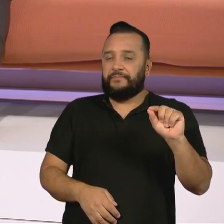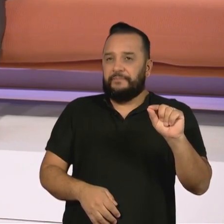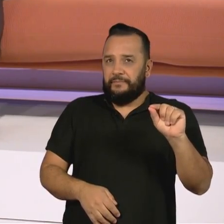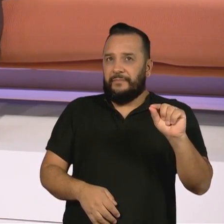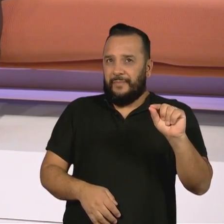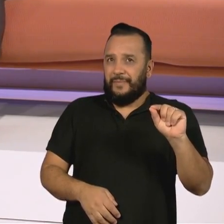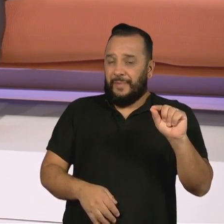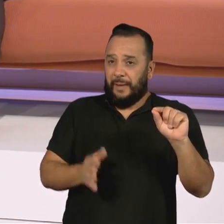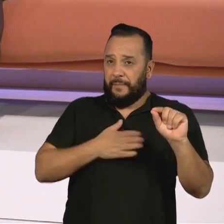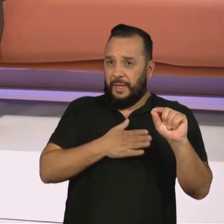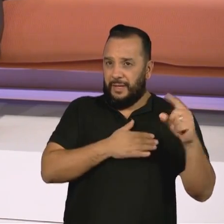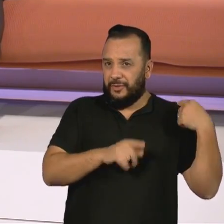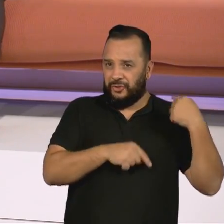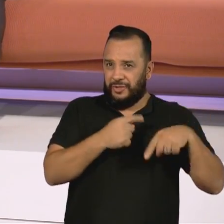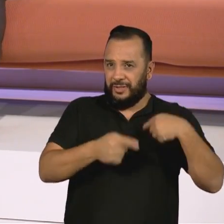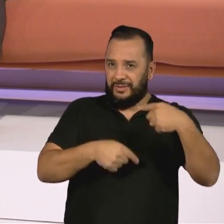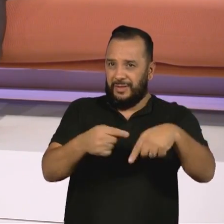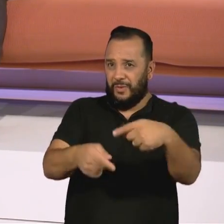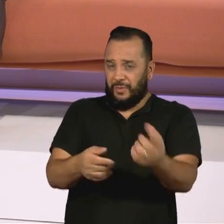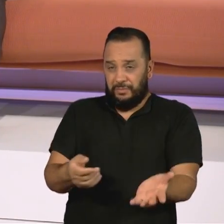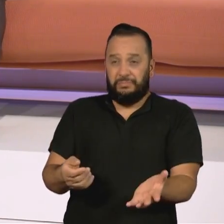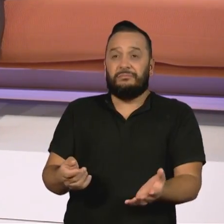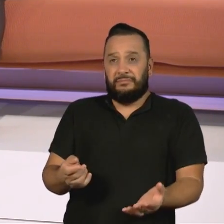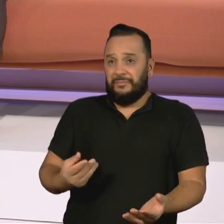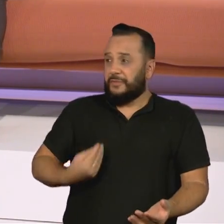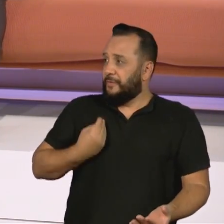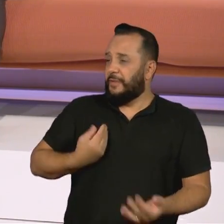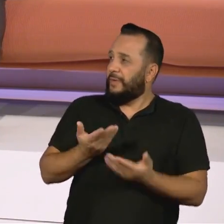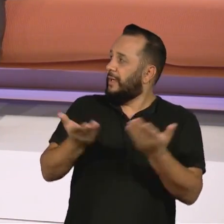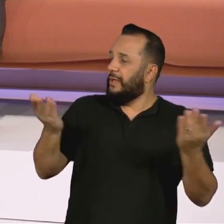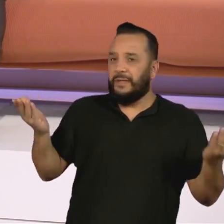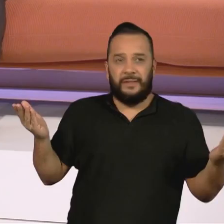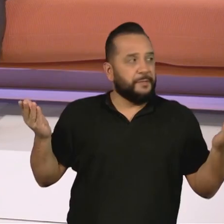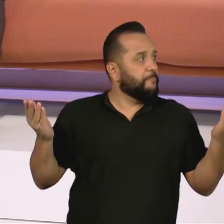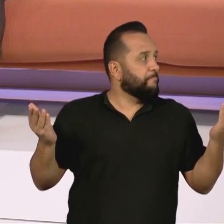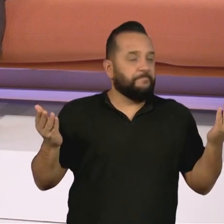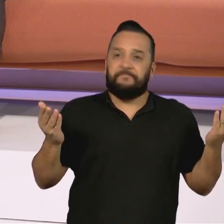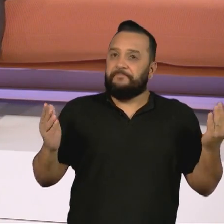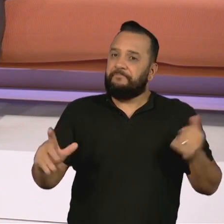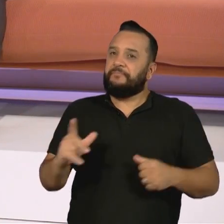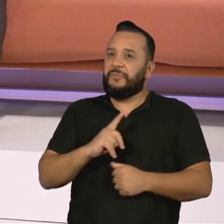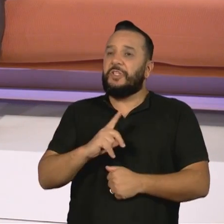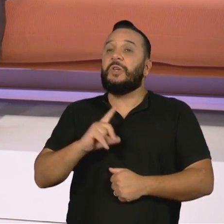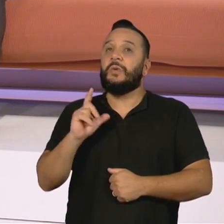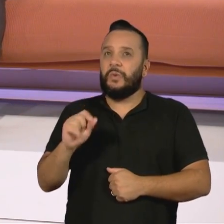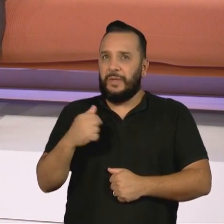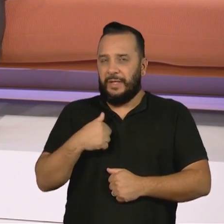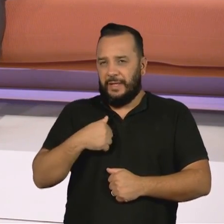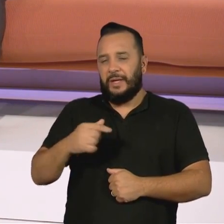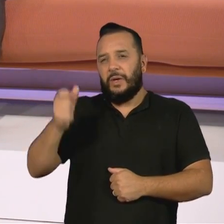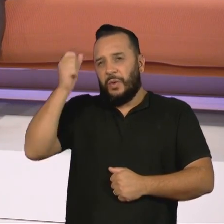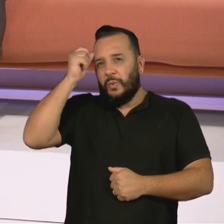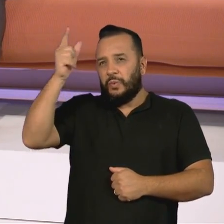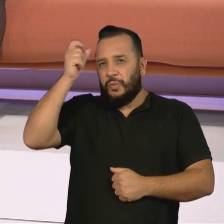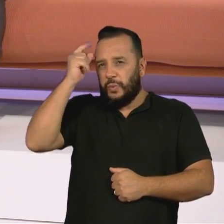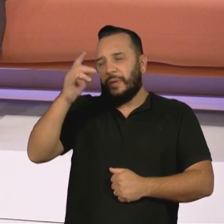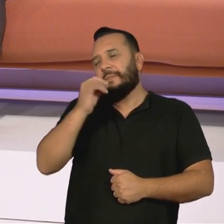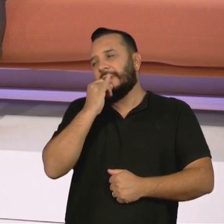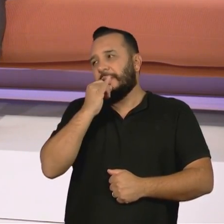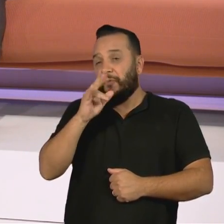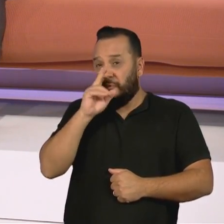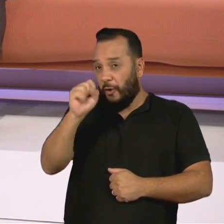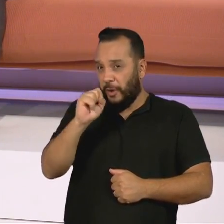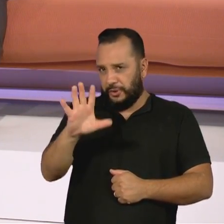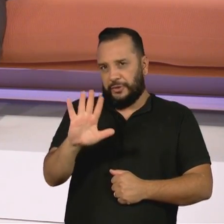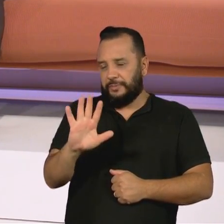Na nossa geração, muitos que estão aqui, você tinha um mainstream muito forte cultural. Minha casa, por exemplo,